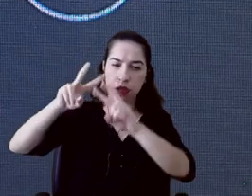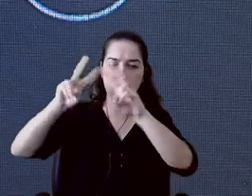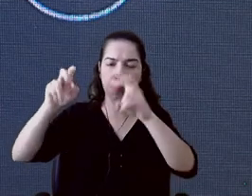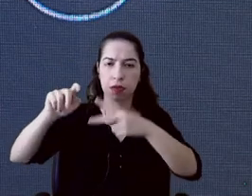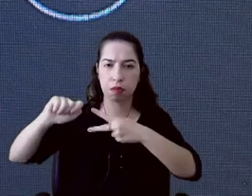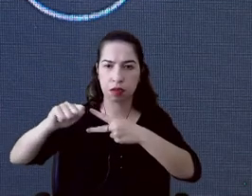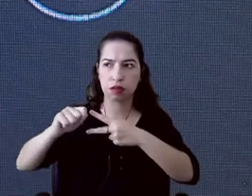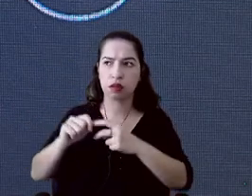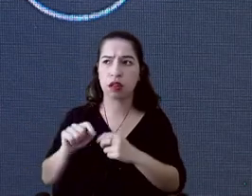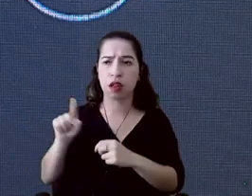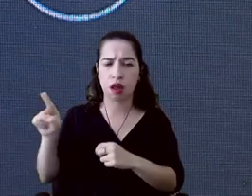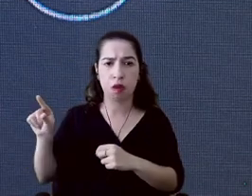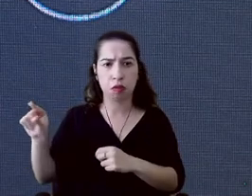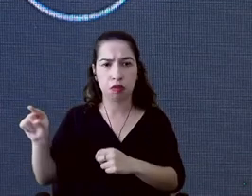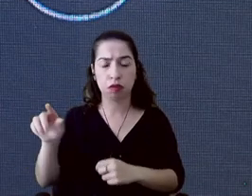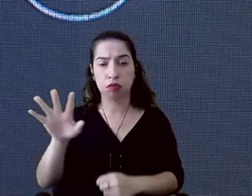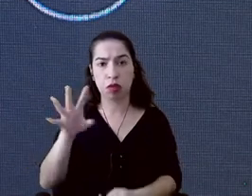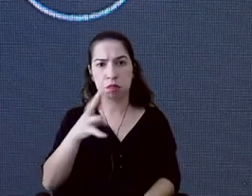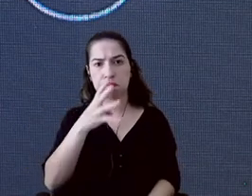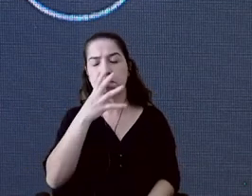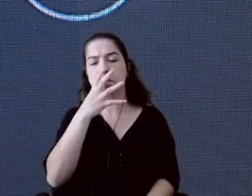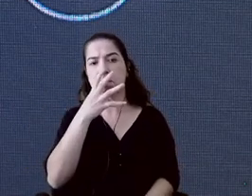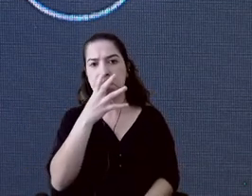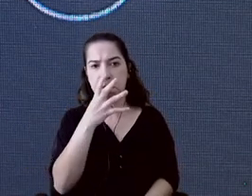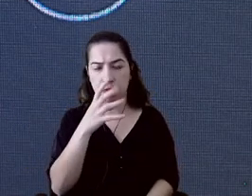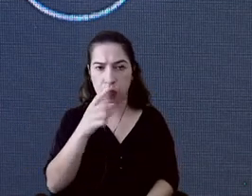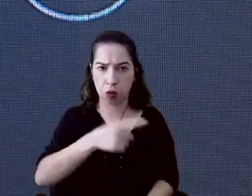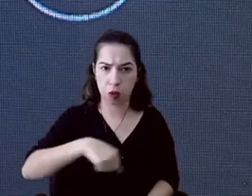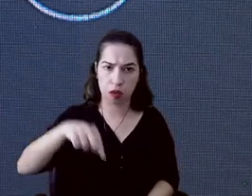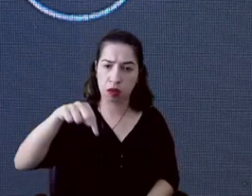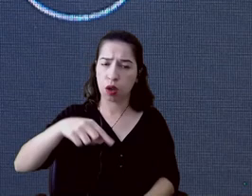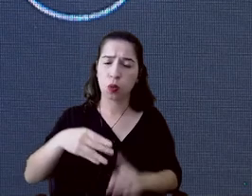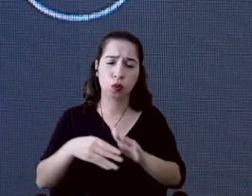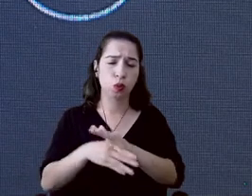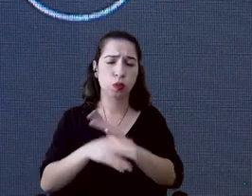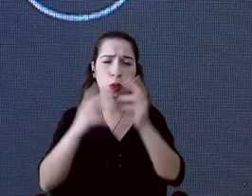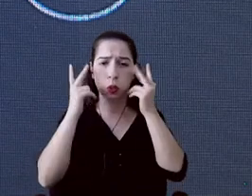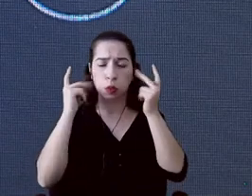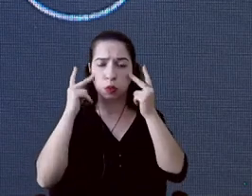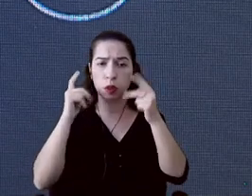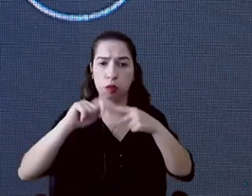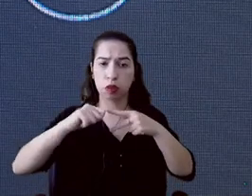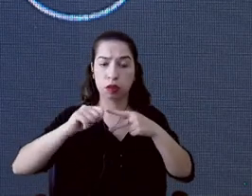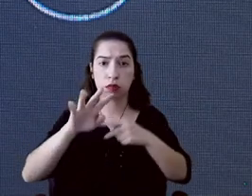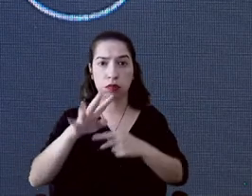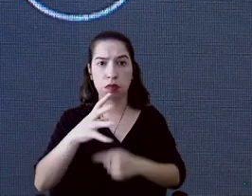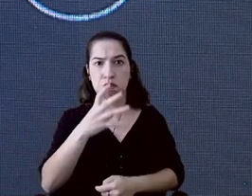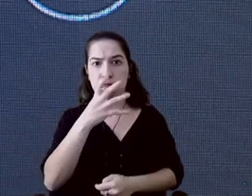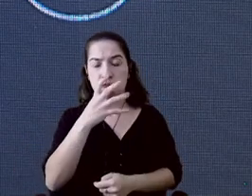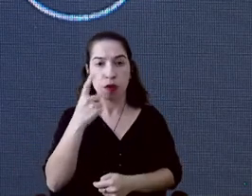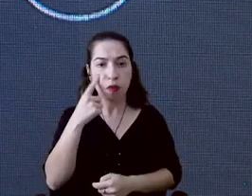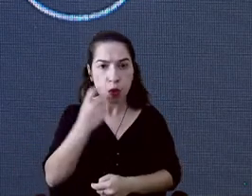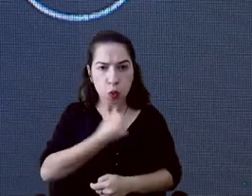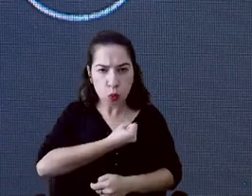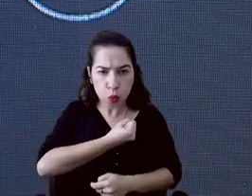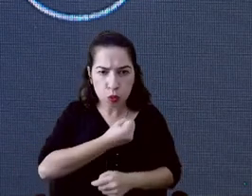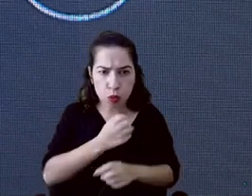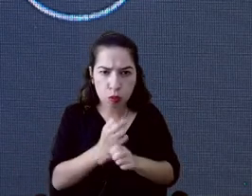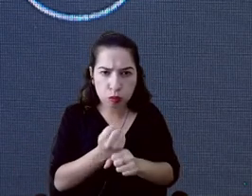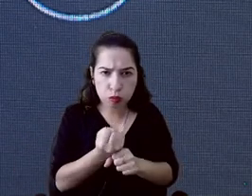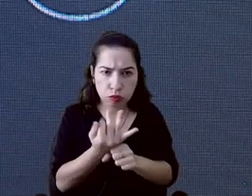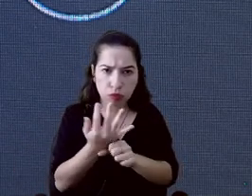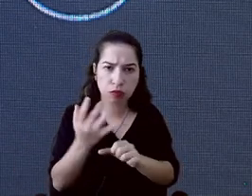impressionante a gente aqui hoje tá muito acostumado já mas é impressionante você olhando os números no e-commerce